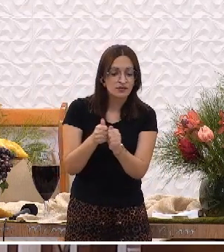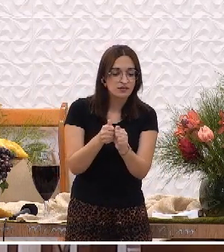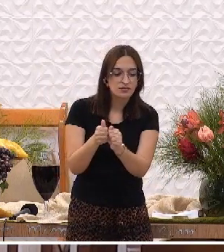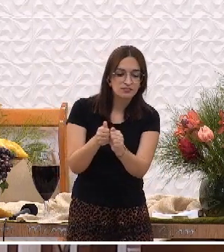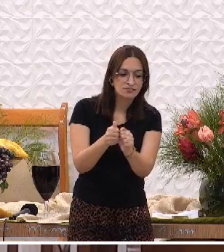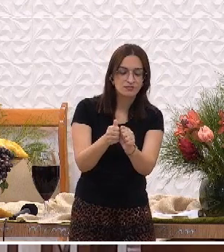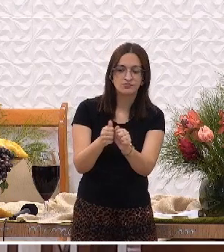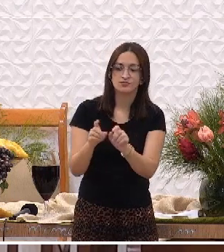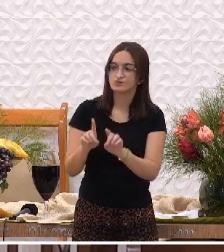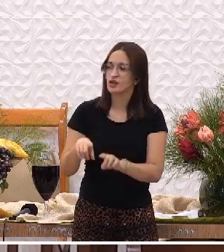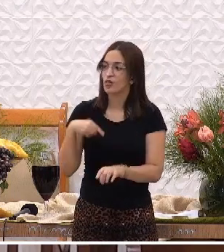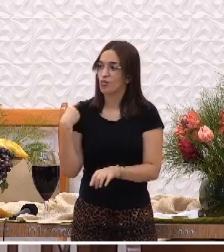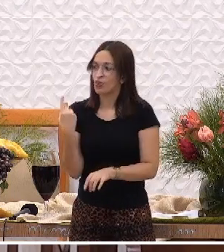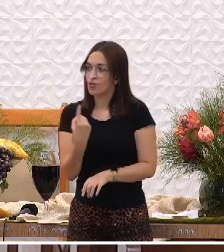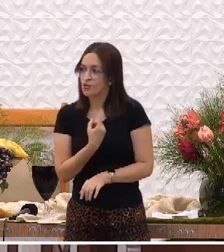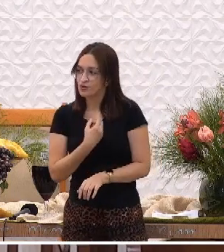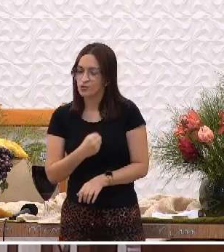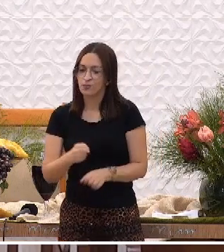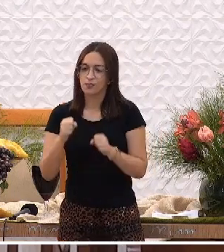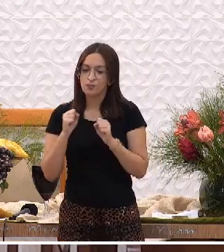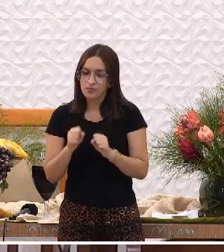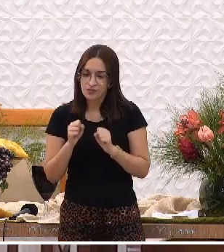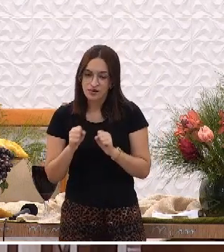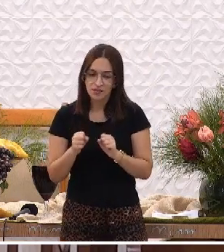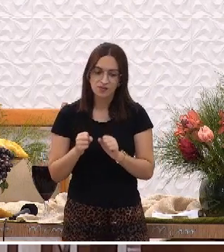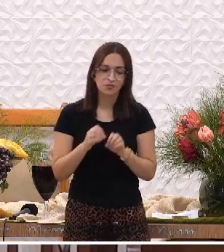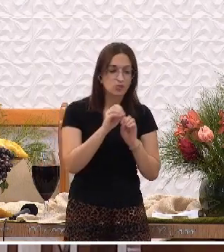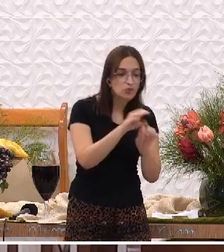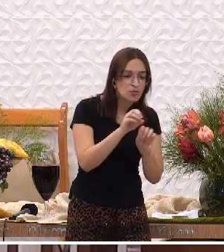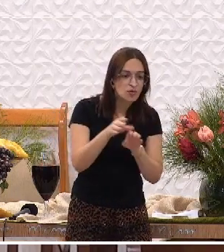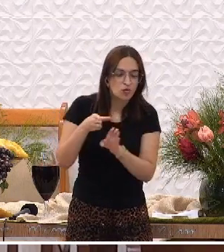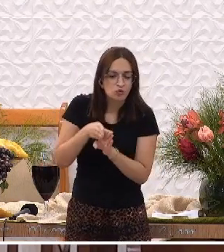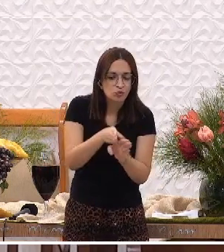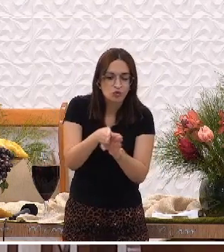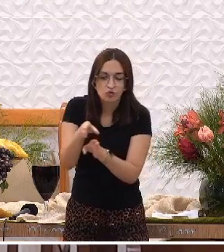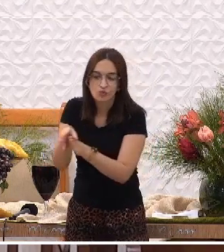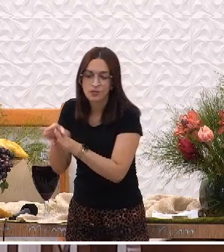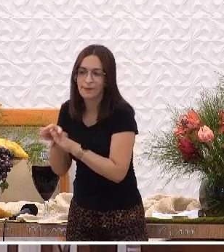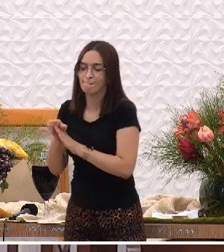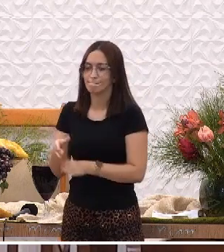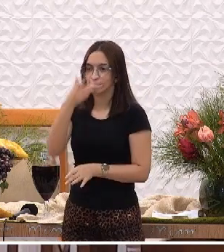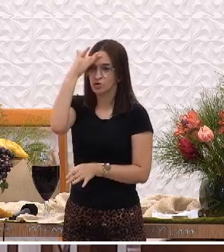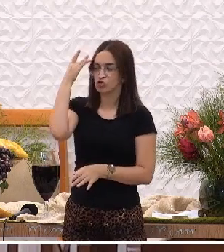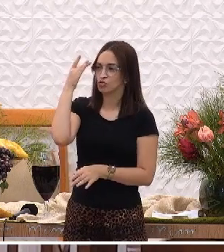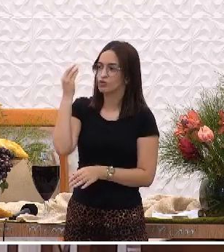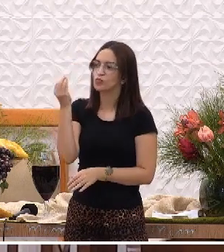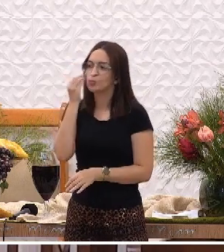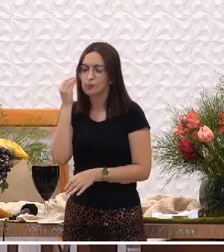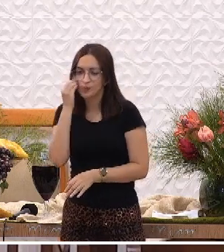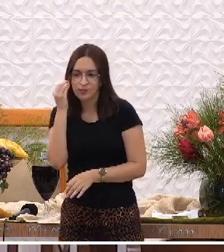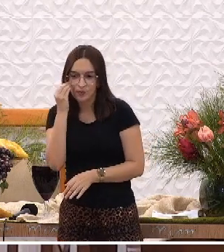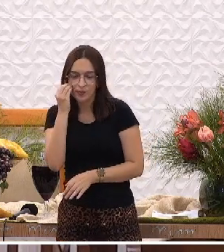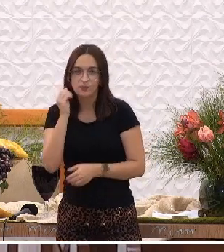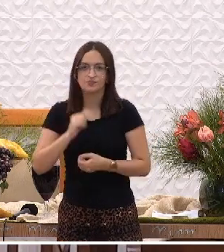que nós estivéssemos amparados, acompanhados, aconselhados por pessoas mais velhas, mais experientes. Então, a prioridade inicialmente